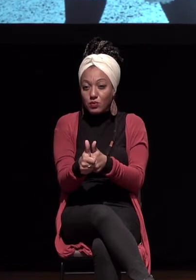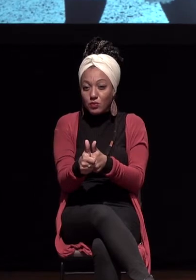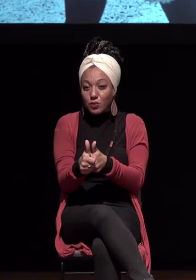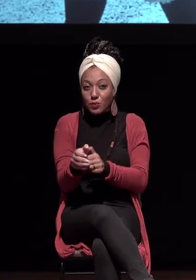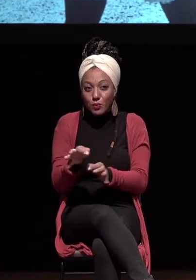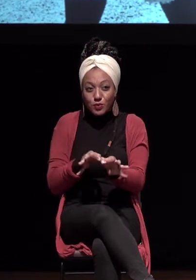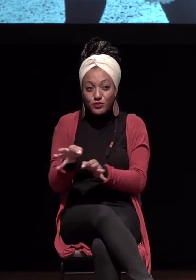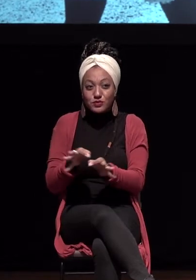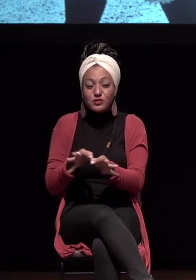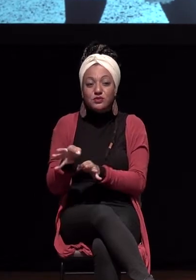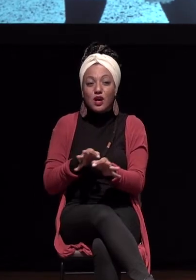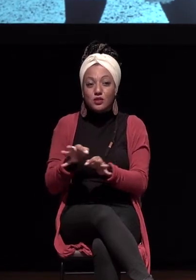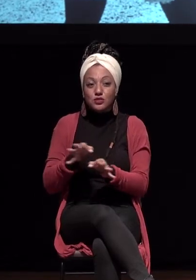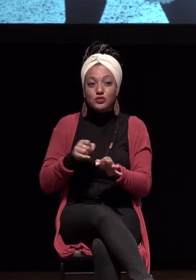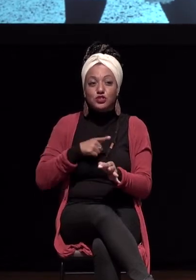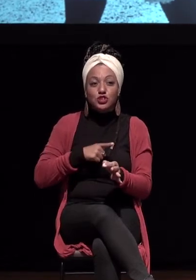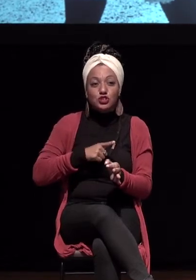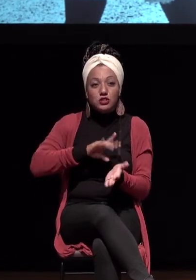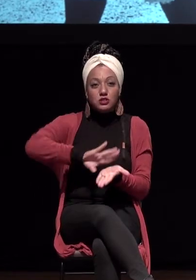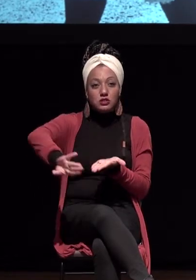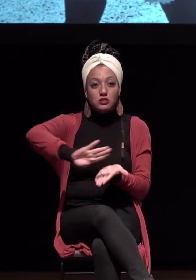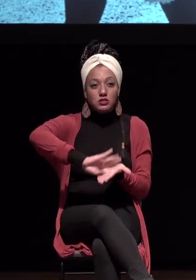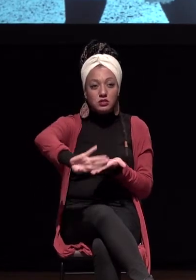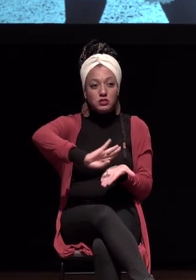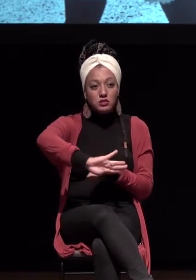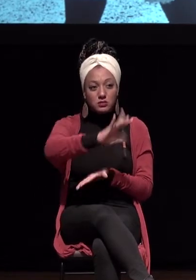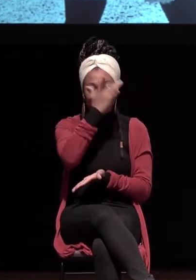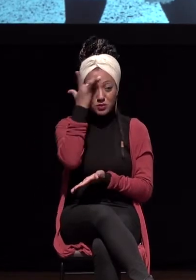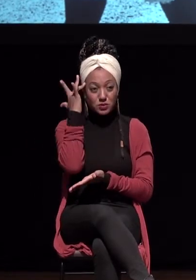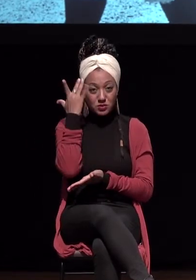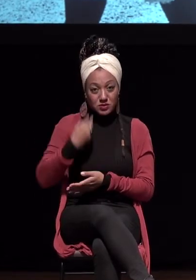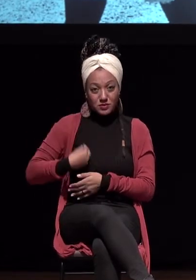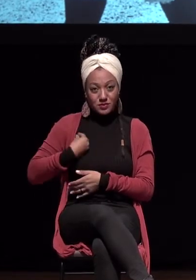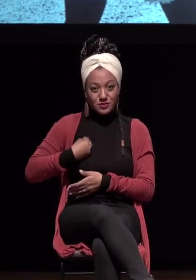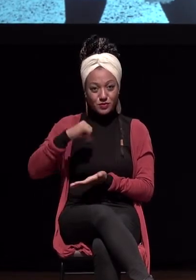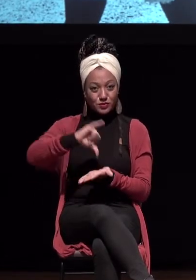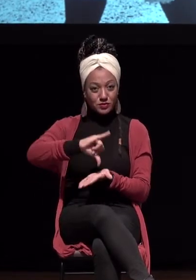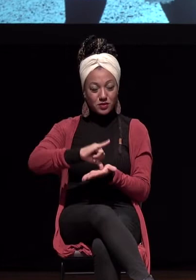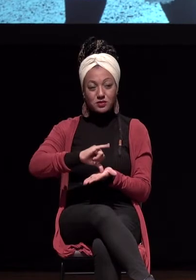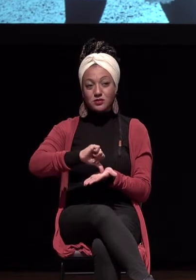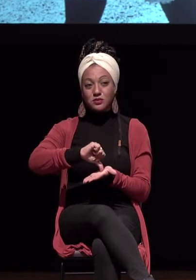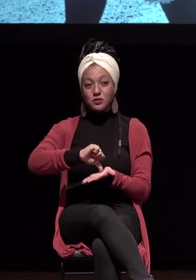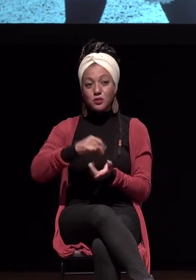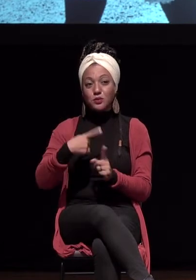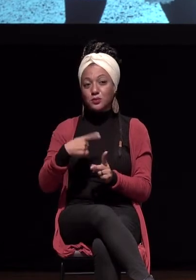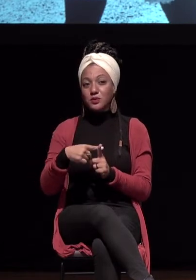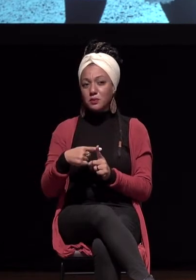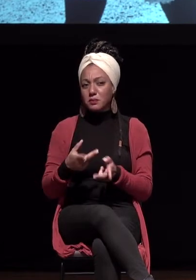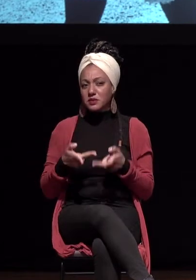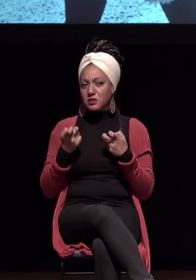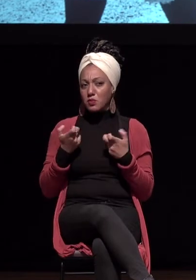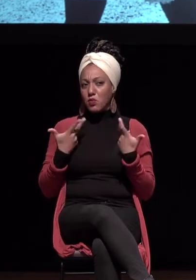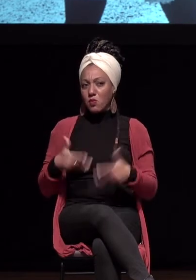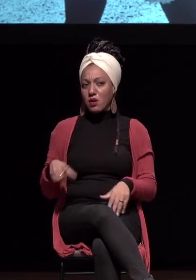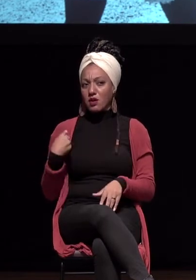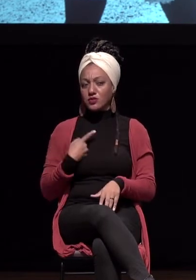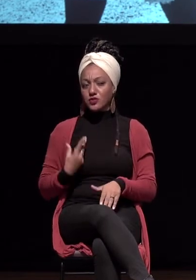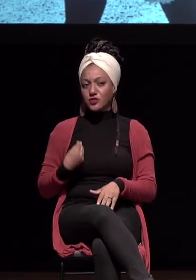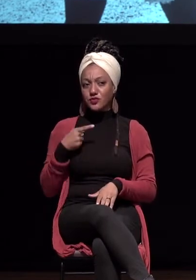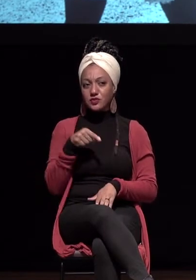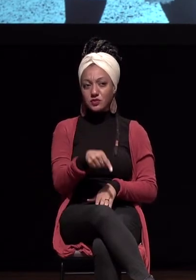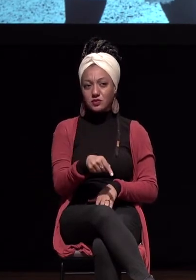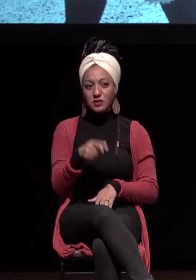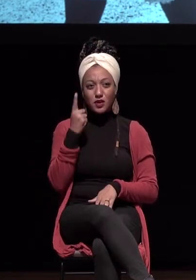higienização desse espaço central. Não nos querem aqui. Eu vejo a empresa Porto Seguro revitalizando os